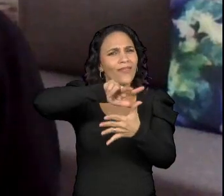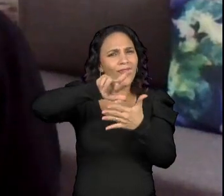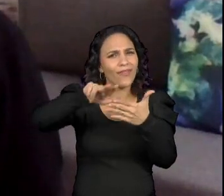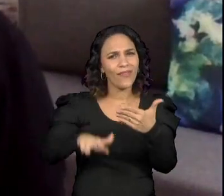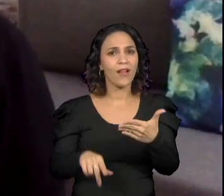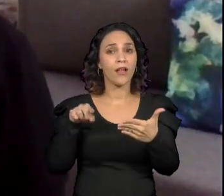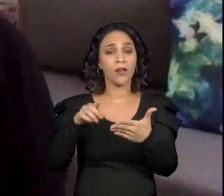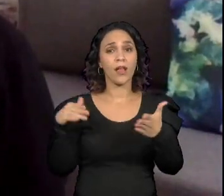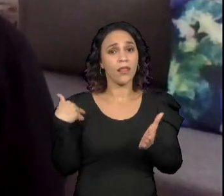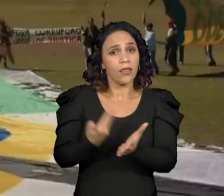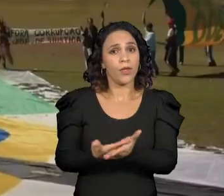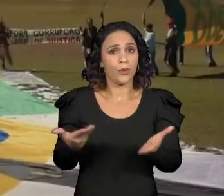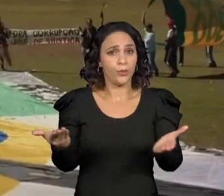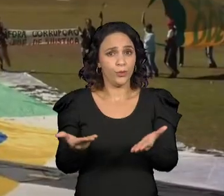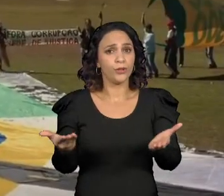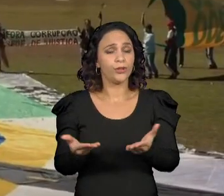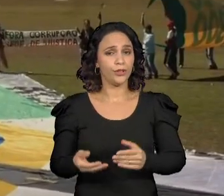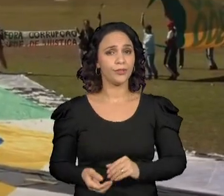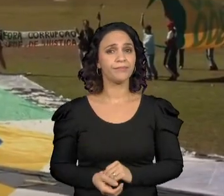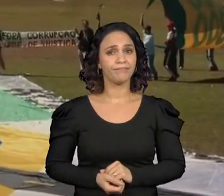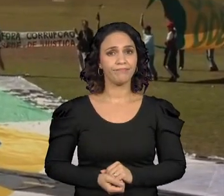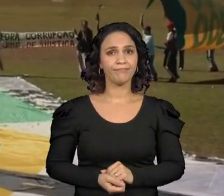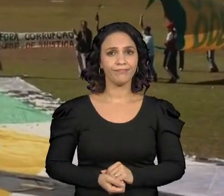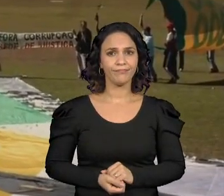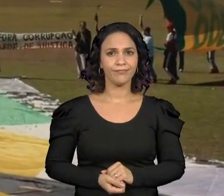estamos enfrentando agora.